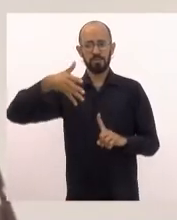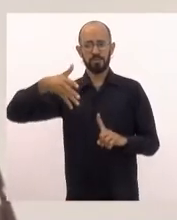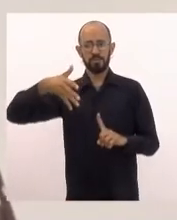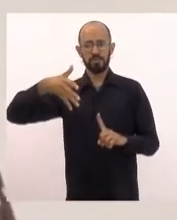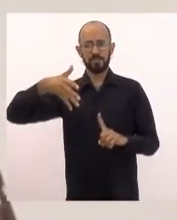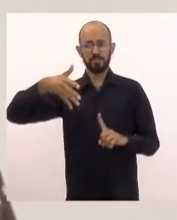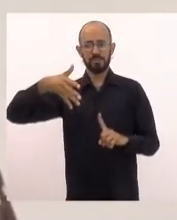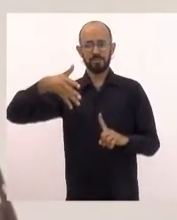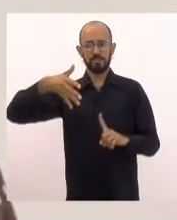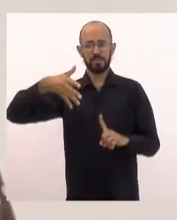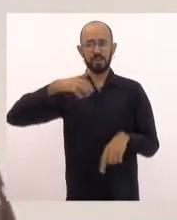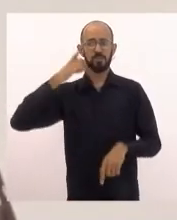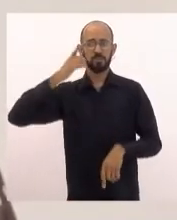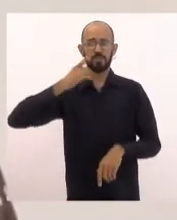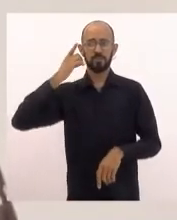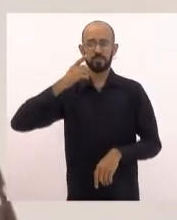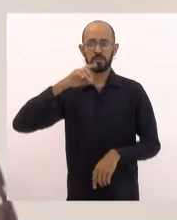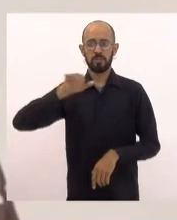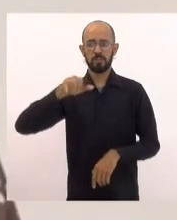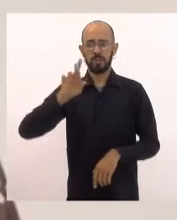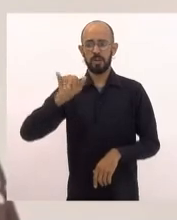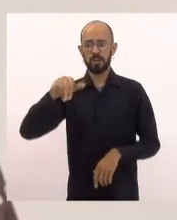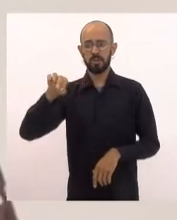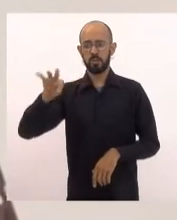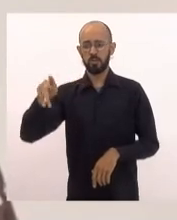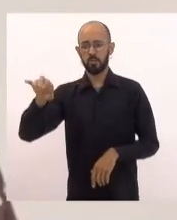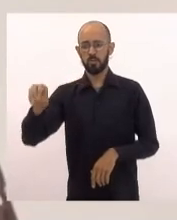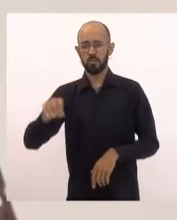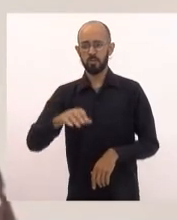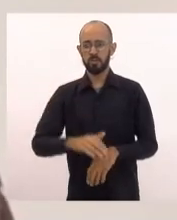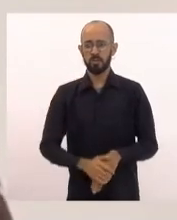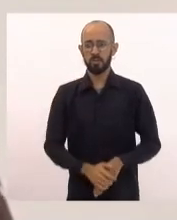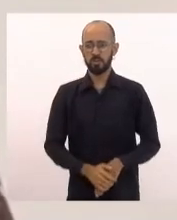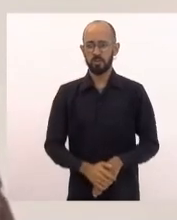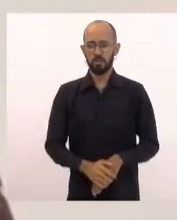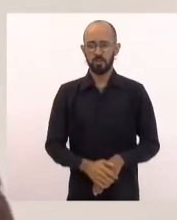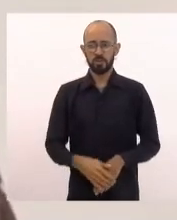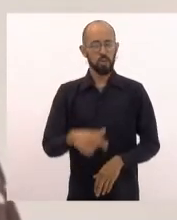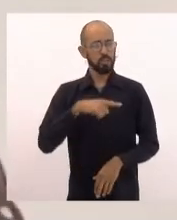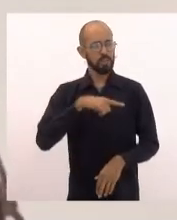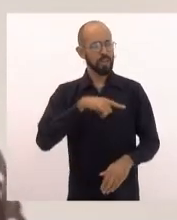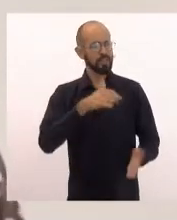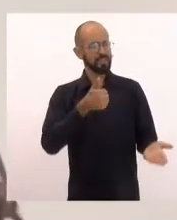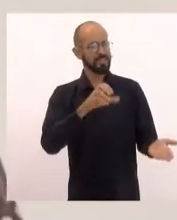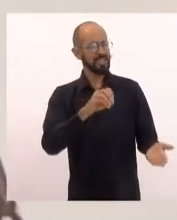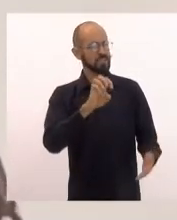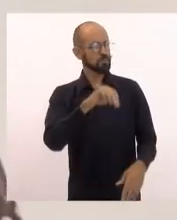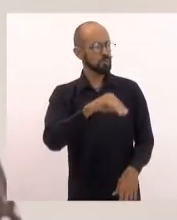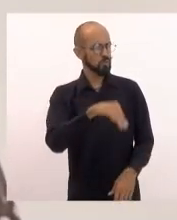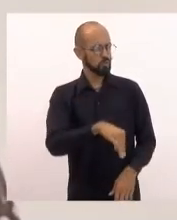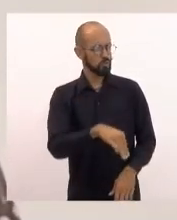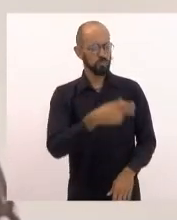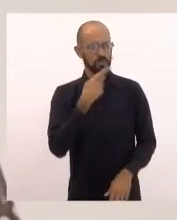novo deputado Jari. Vossa Excelência dispõe de 10 minutos no tempo regimental.